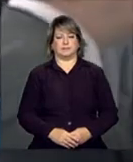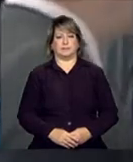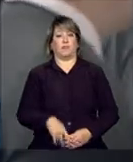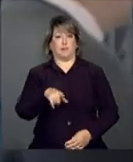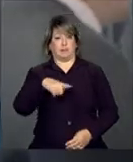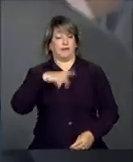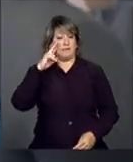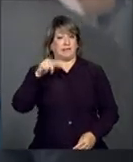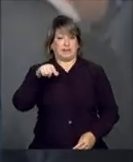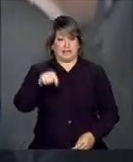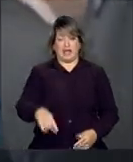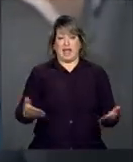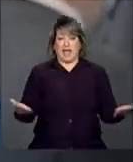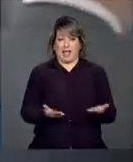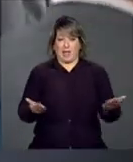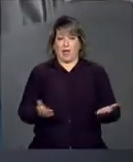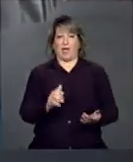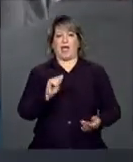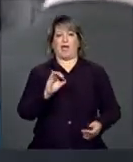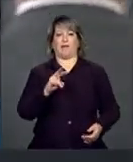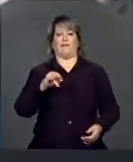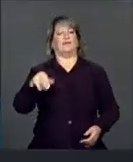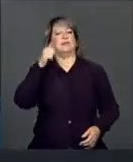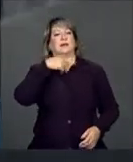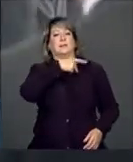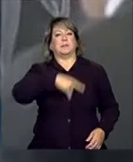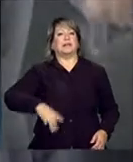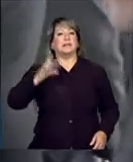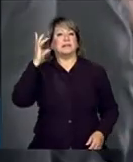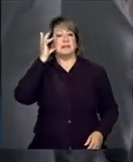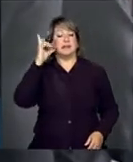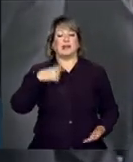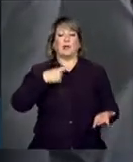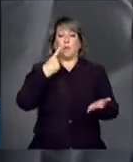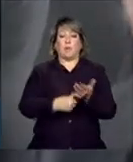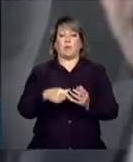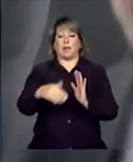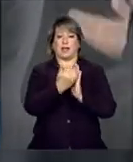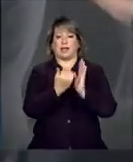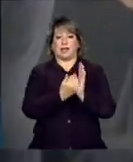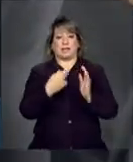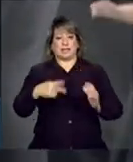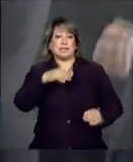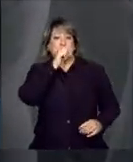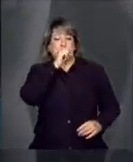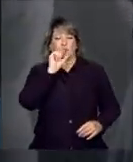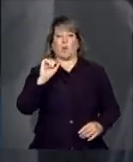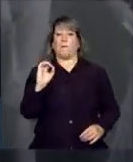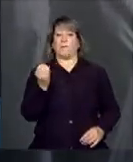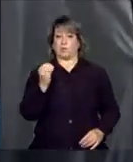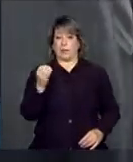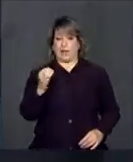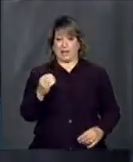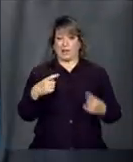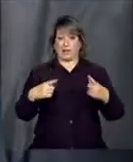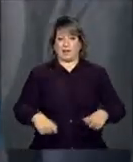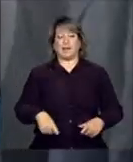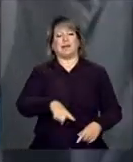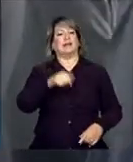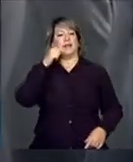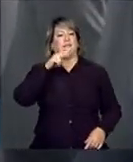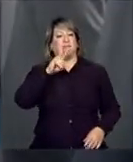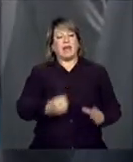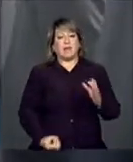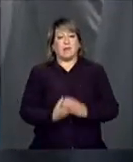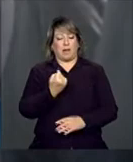Você acompanha imagens ao vivo da presidenta Dilma Rousseff, que cumpre a agenda neste sábado em Porto Alegre. Ela vai inaugurar daqui